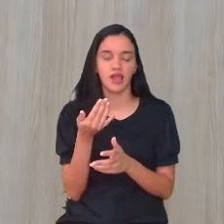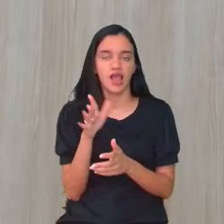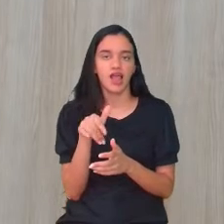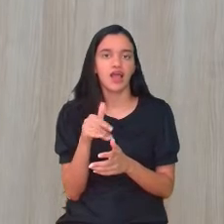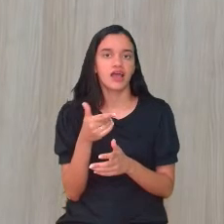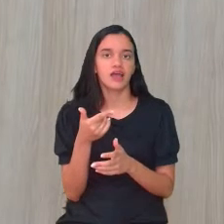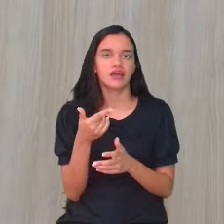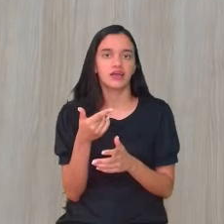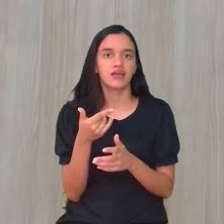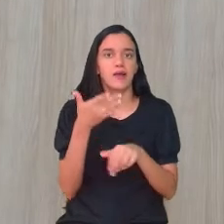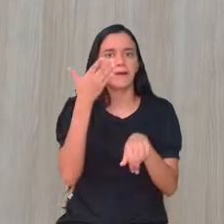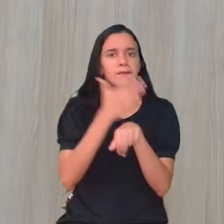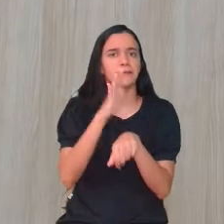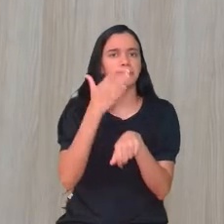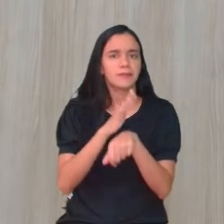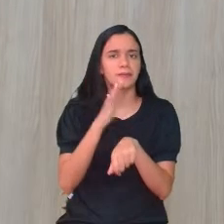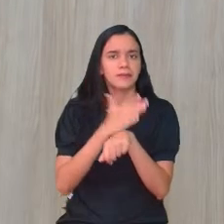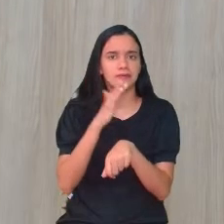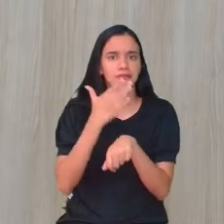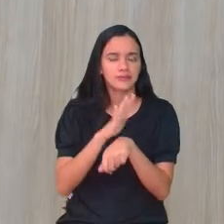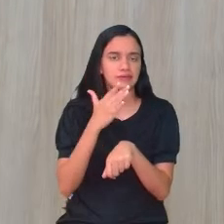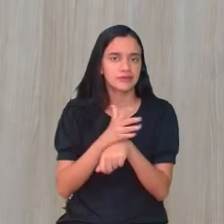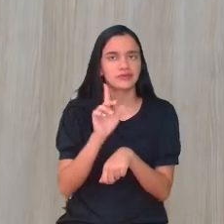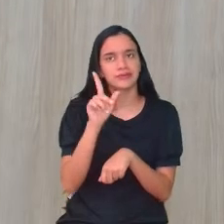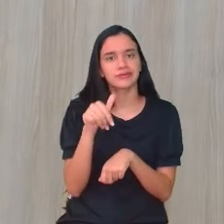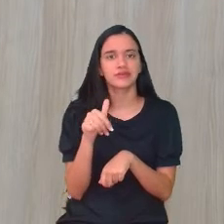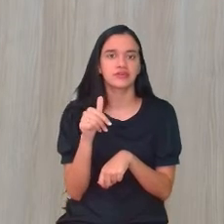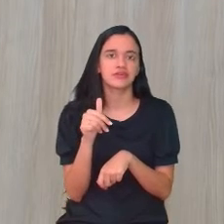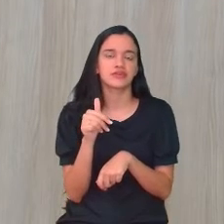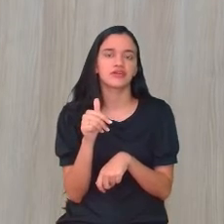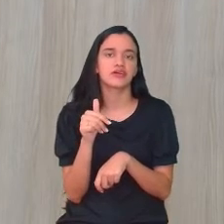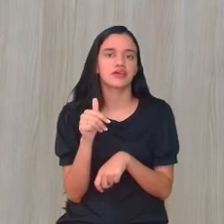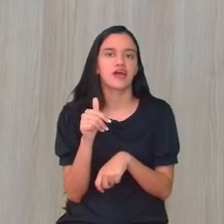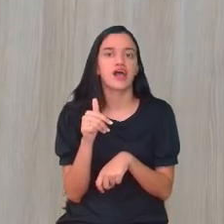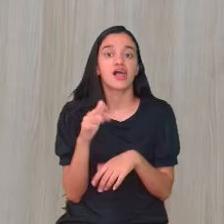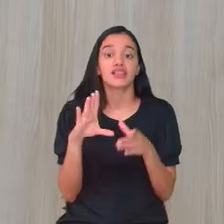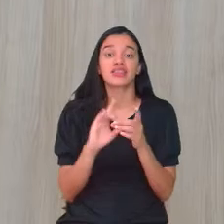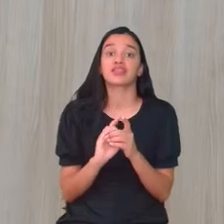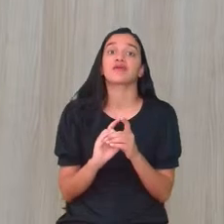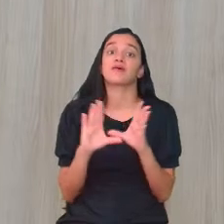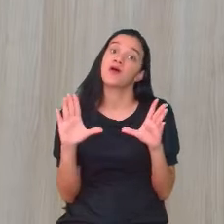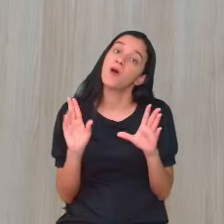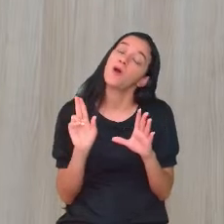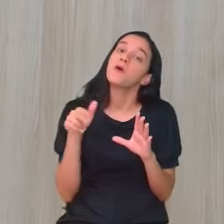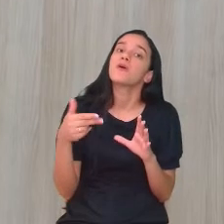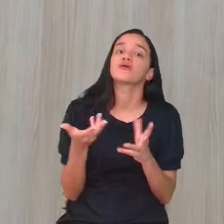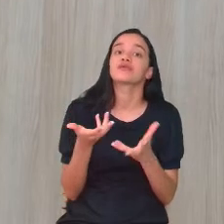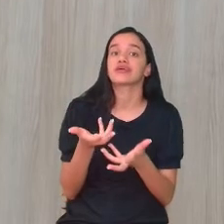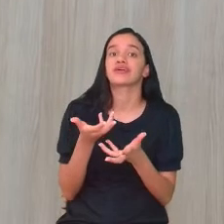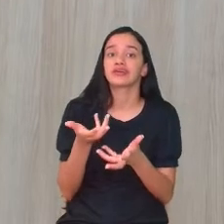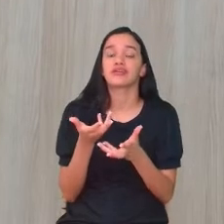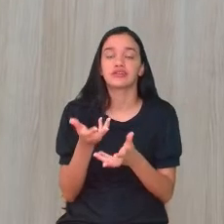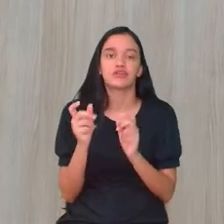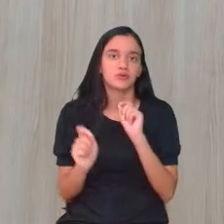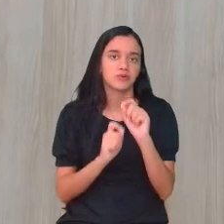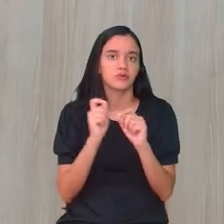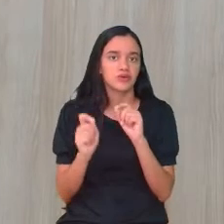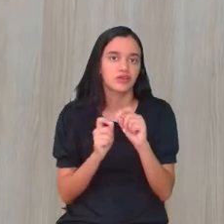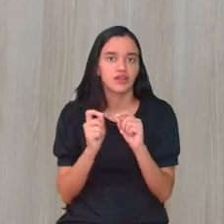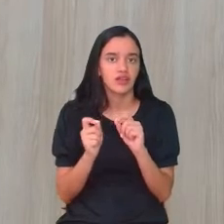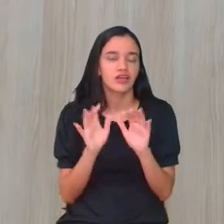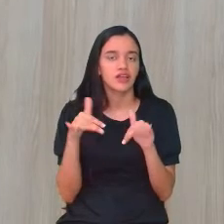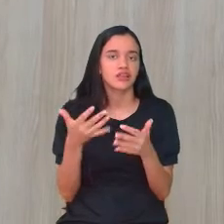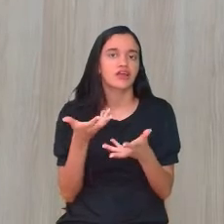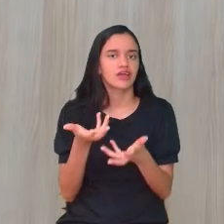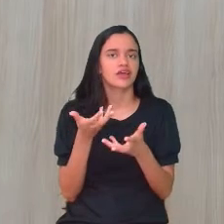partir, né, para práticas não tão democráticas, ou então ela está querendo jogar uma cortina de